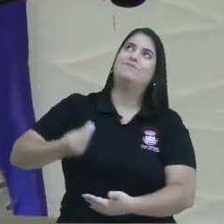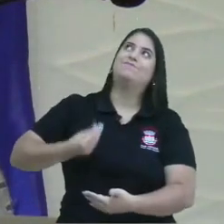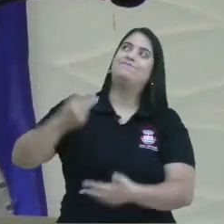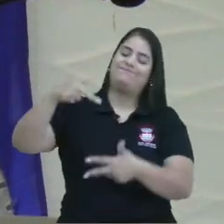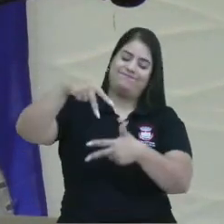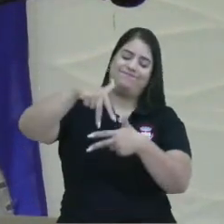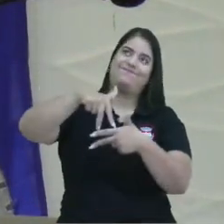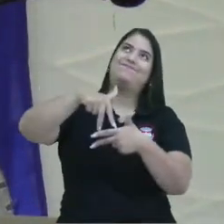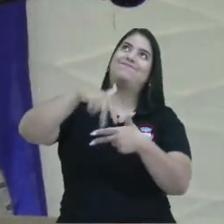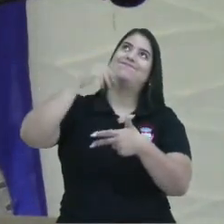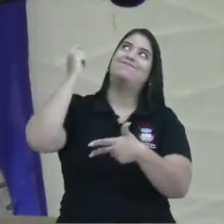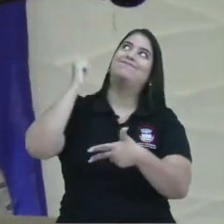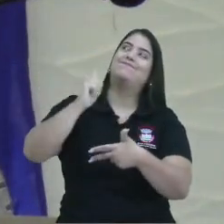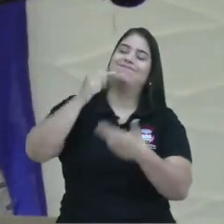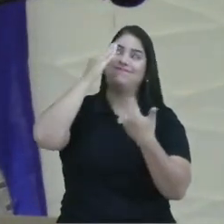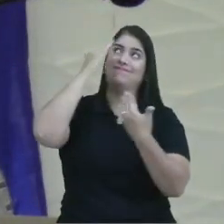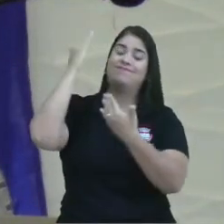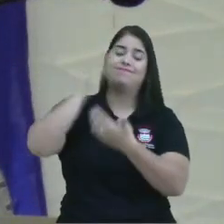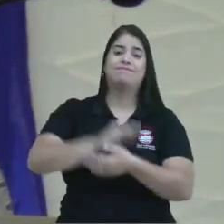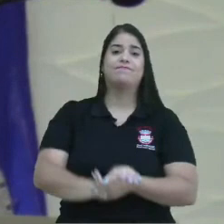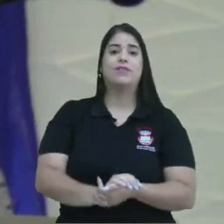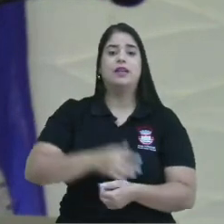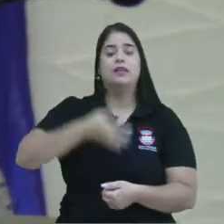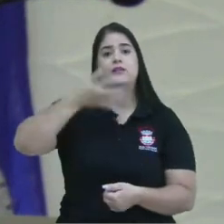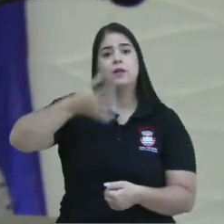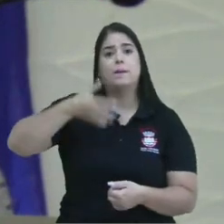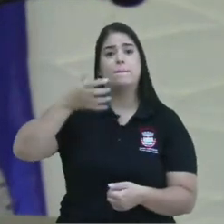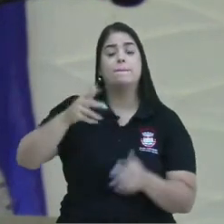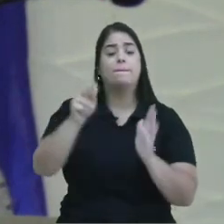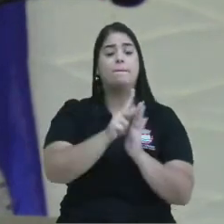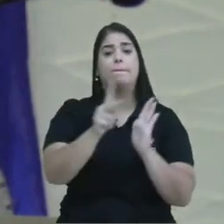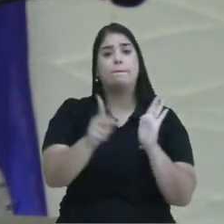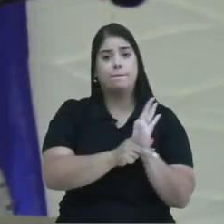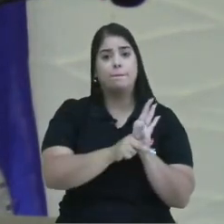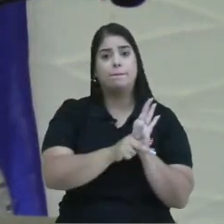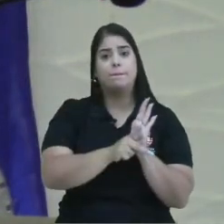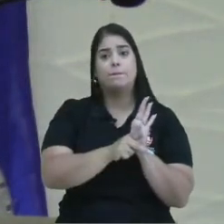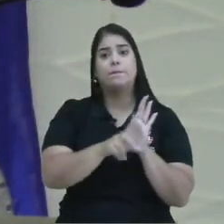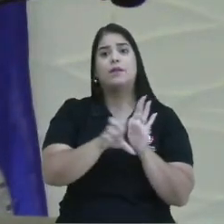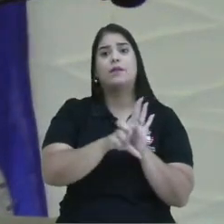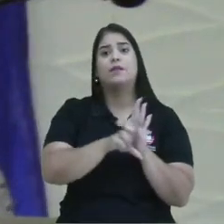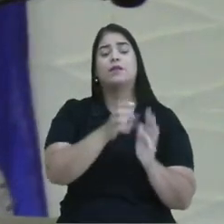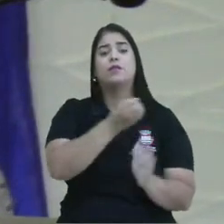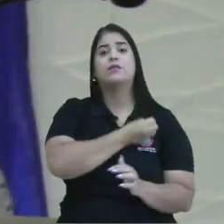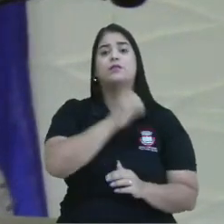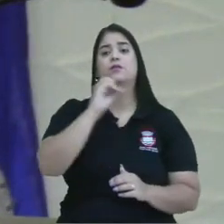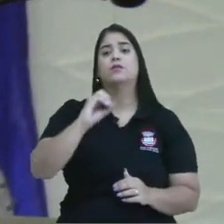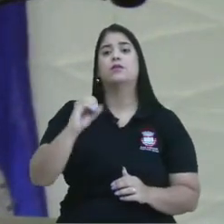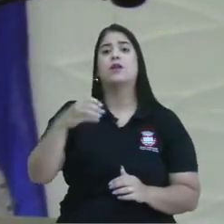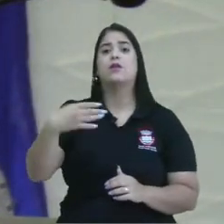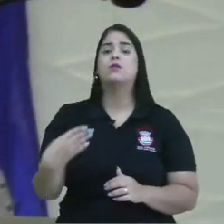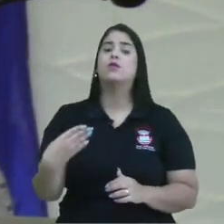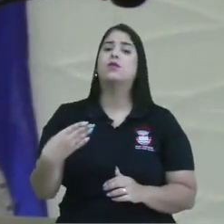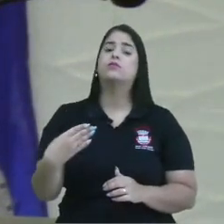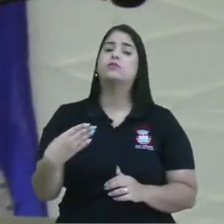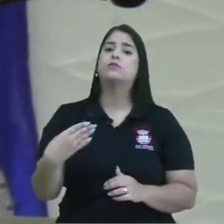momento. Quero falar aqui do projeto, né, de lei número